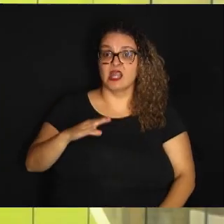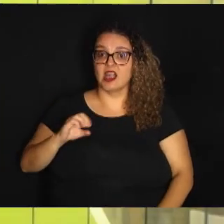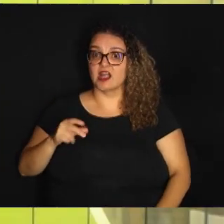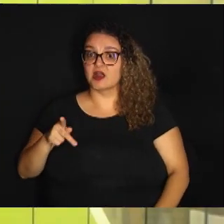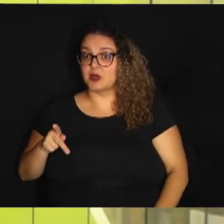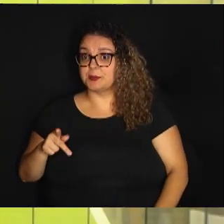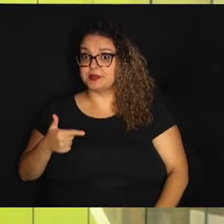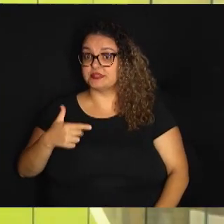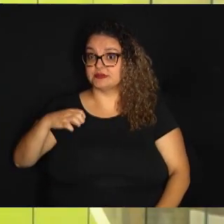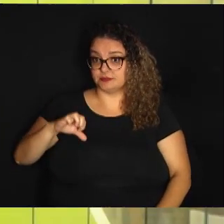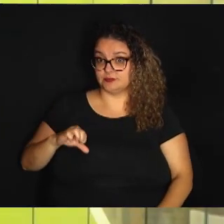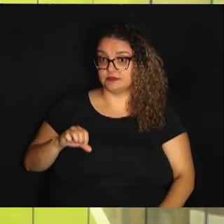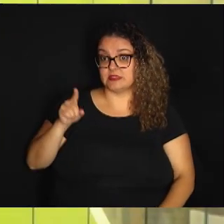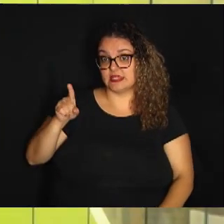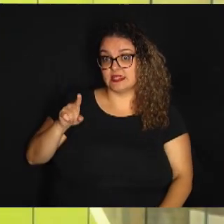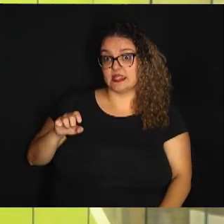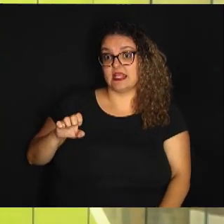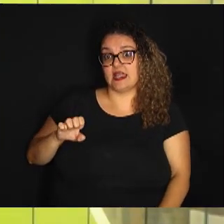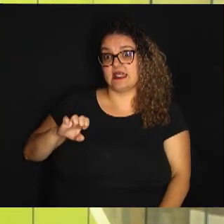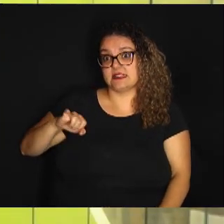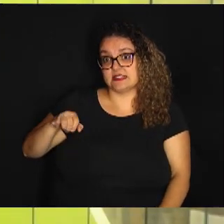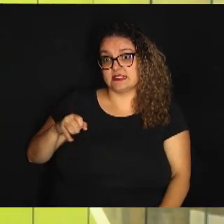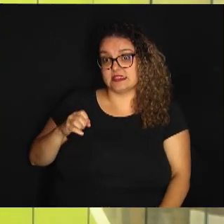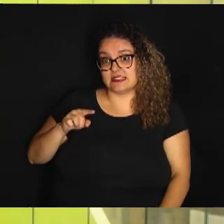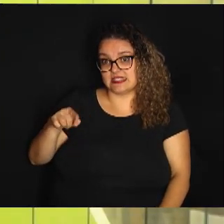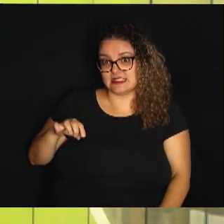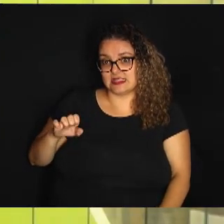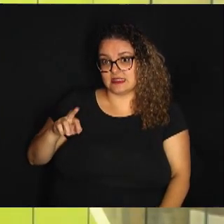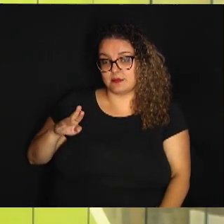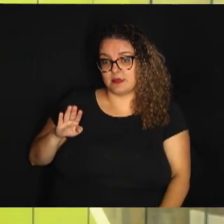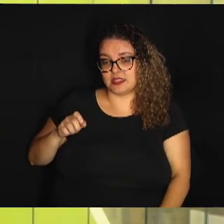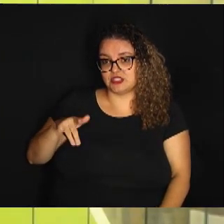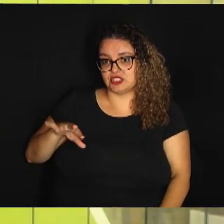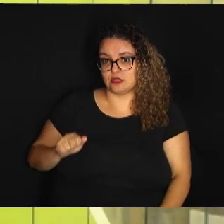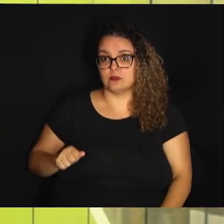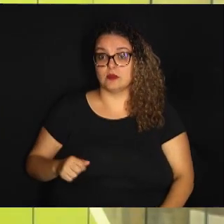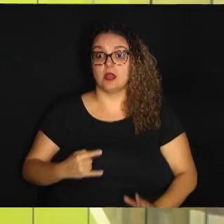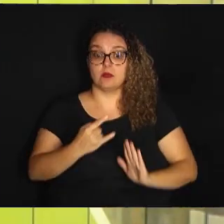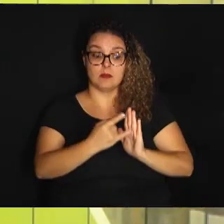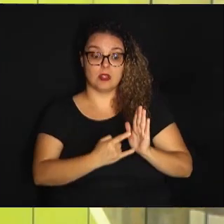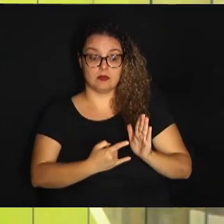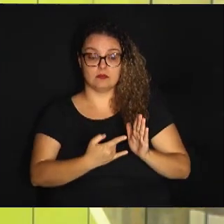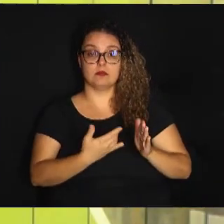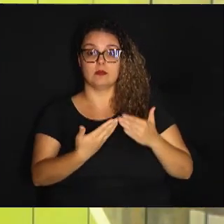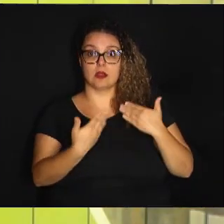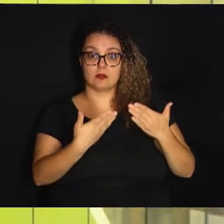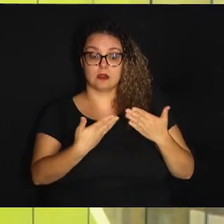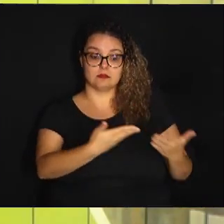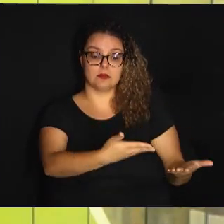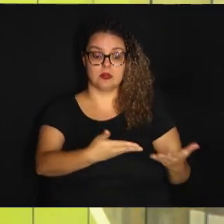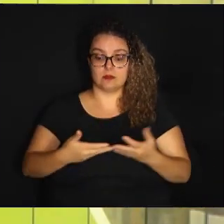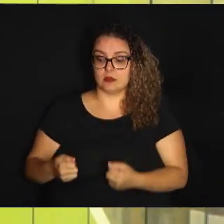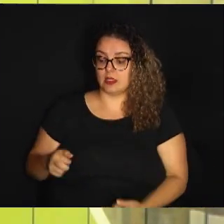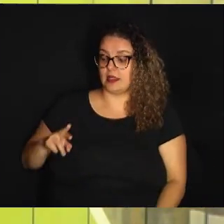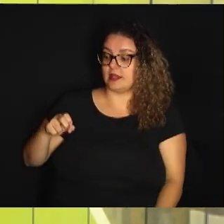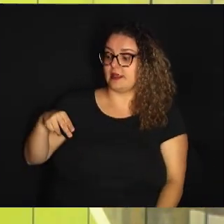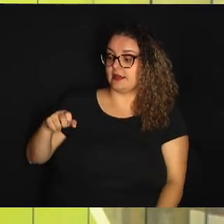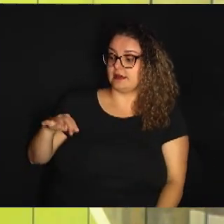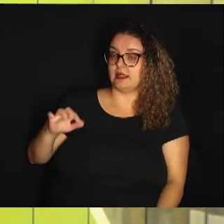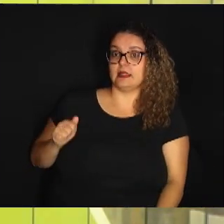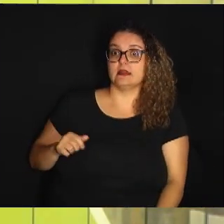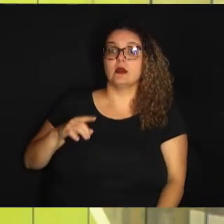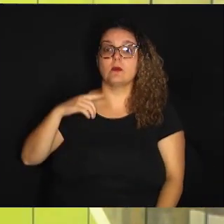na COP29 em Bangu, no Azerbaijão. E para falar sobre as atualizações desse documento, a gente convidou a Renata Franco, que